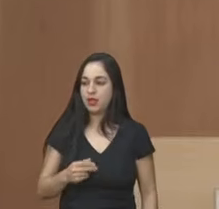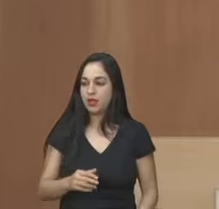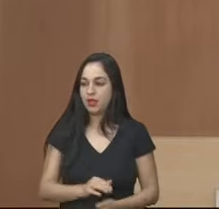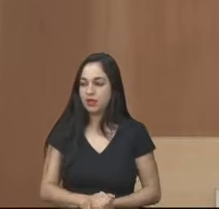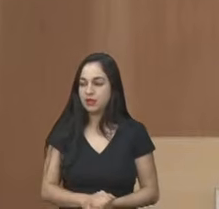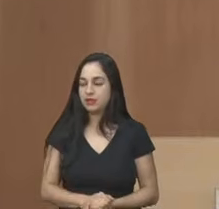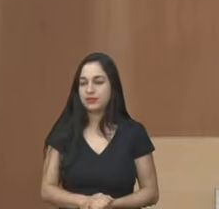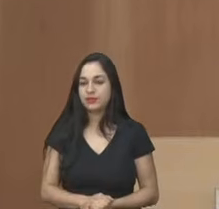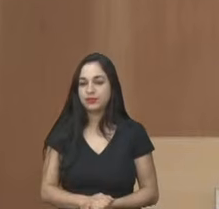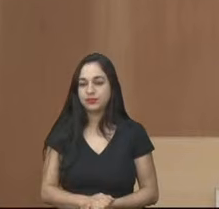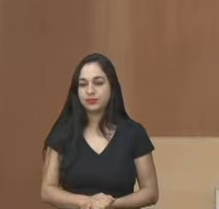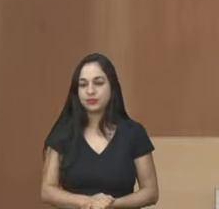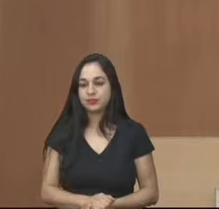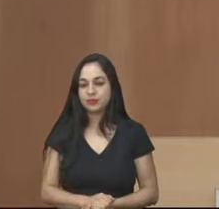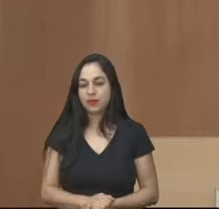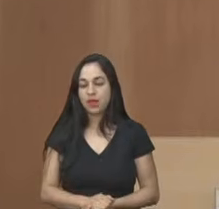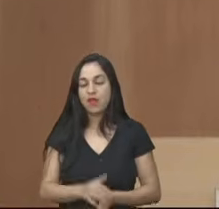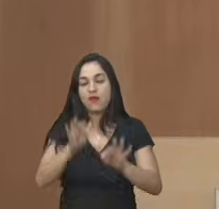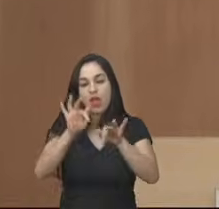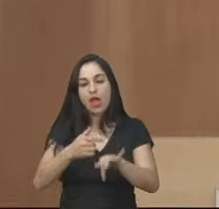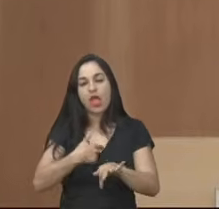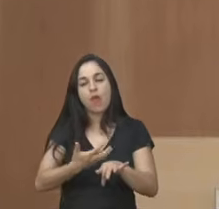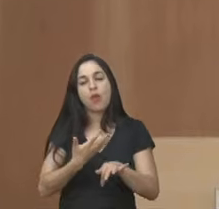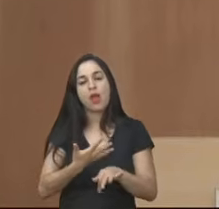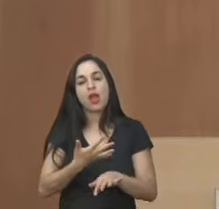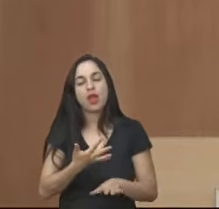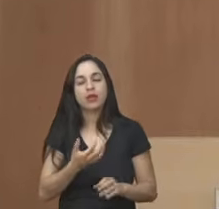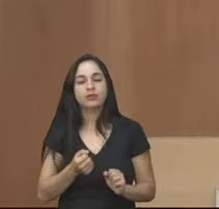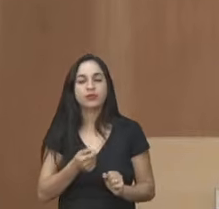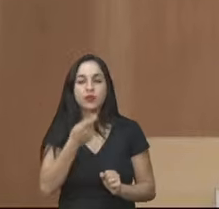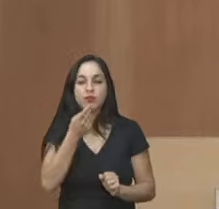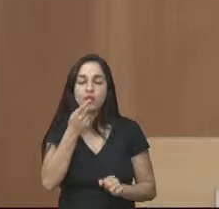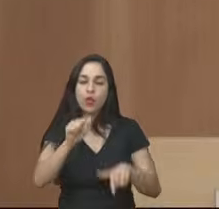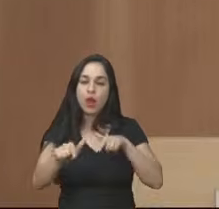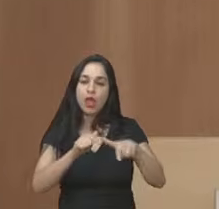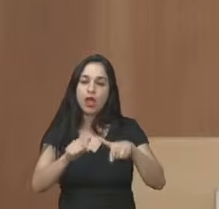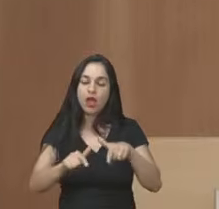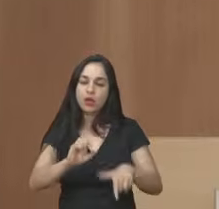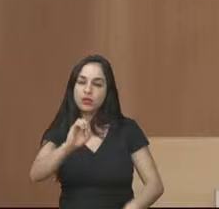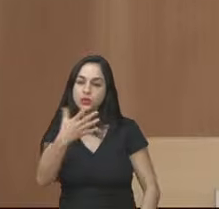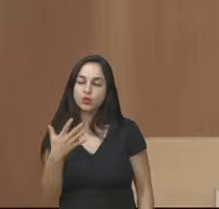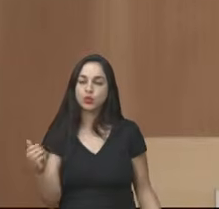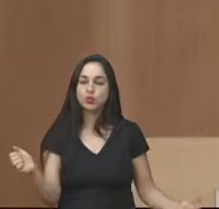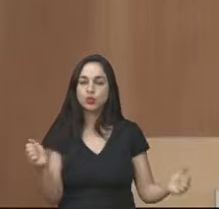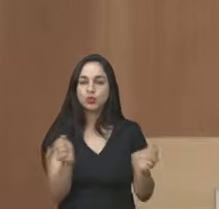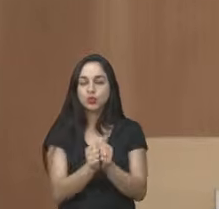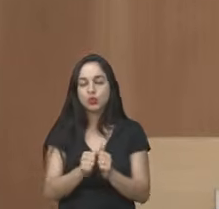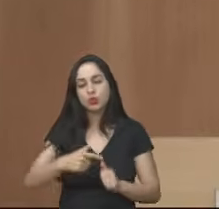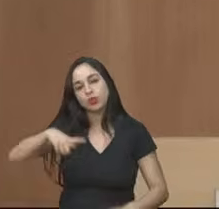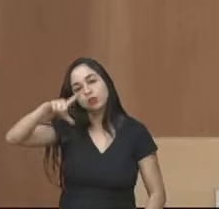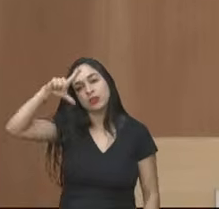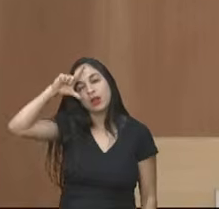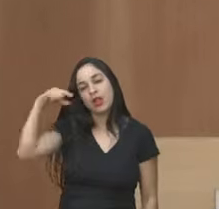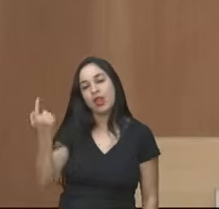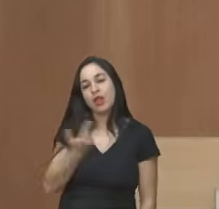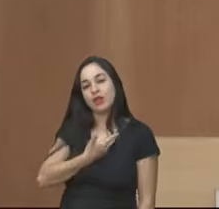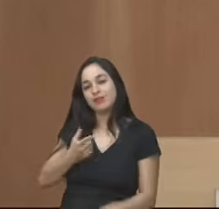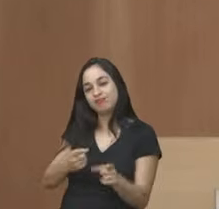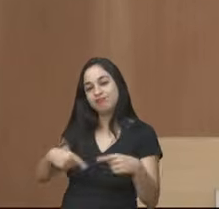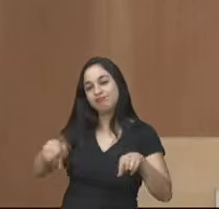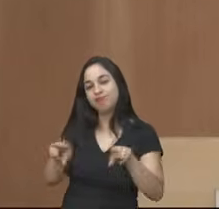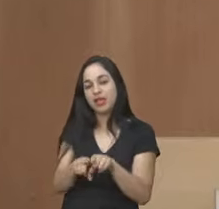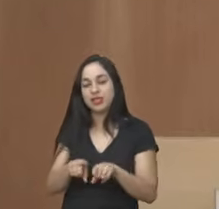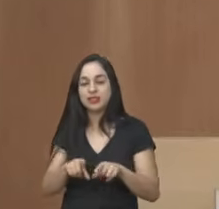Para finalizar, eu quero mencionar aqui um trabalho que está sendo exercido em conjunto com o gabinete do vereador Luiz Flávio, nosso grande parceiro aí nessa